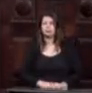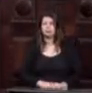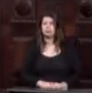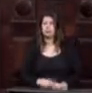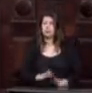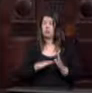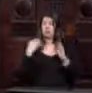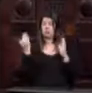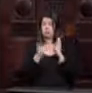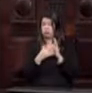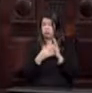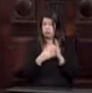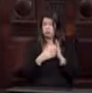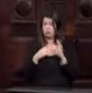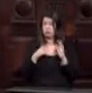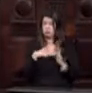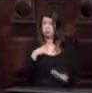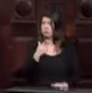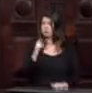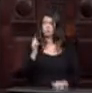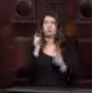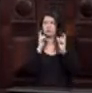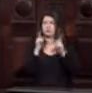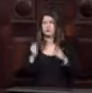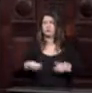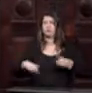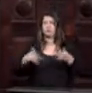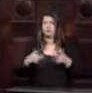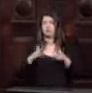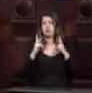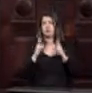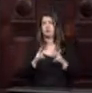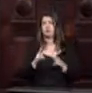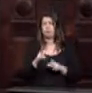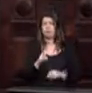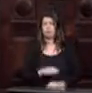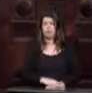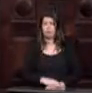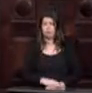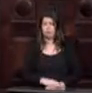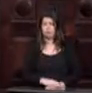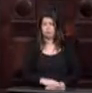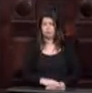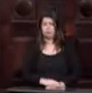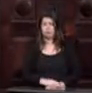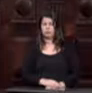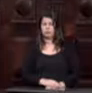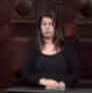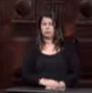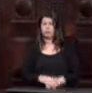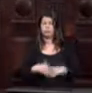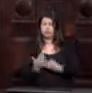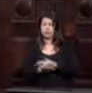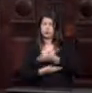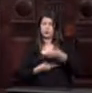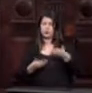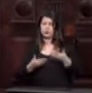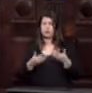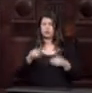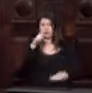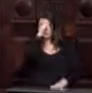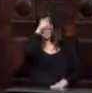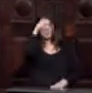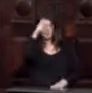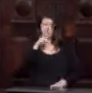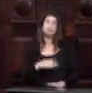serão consideradas as despesas com: inciso 1, transferências constitucionais aos municípios.